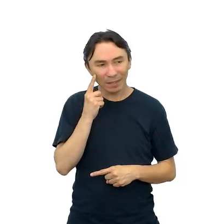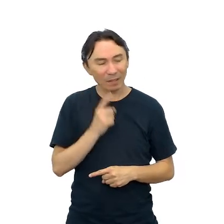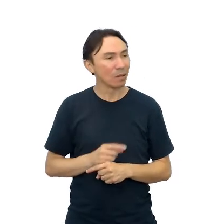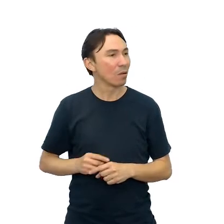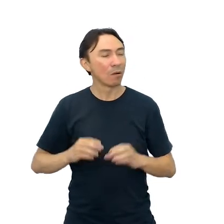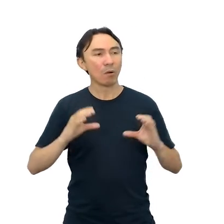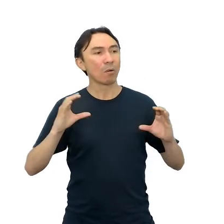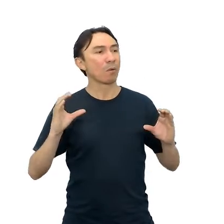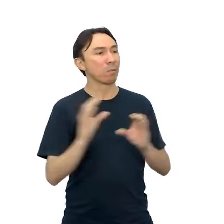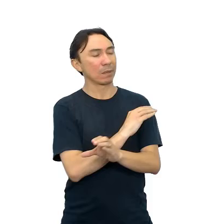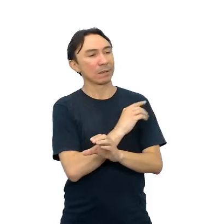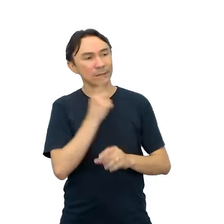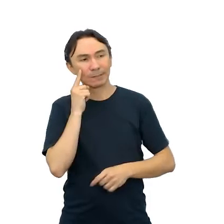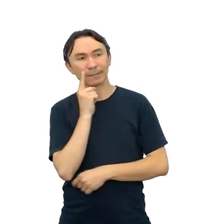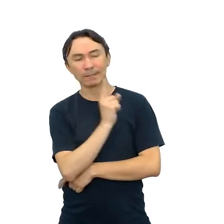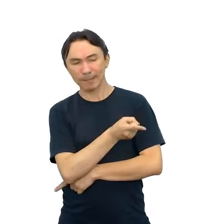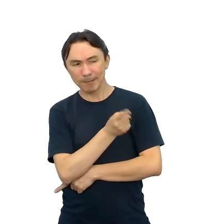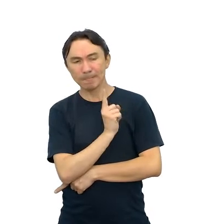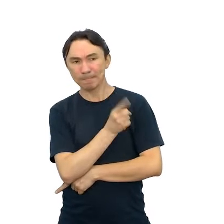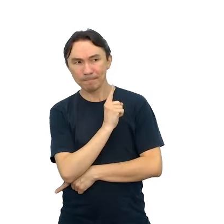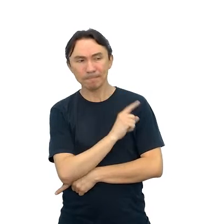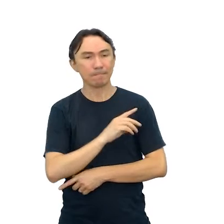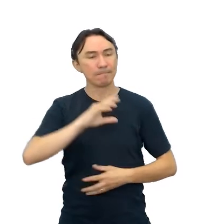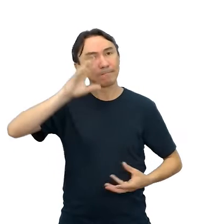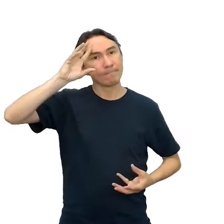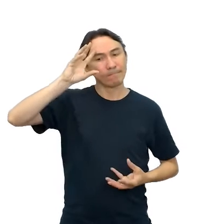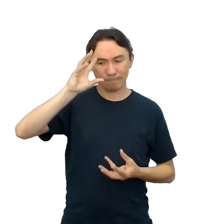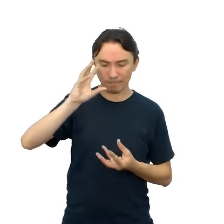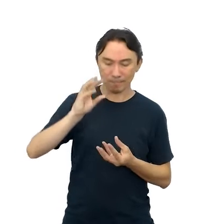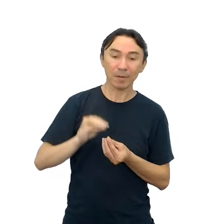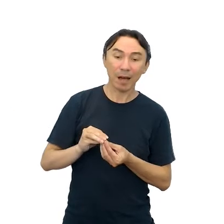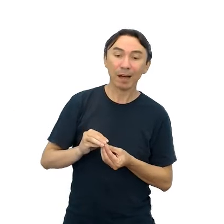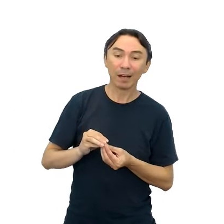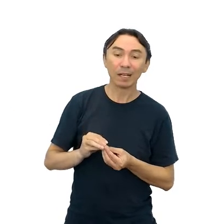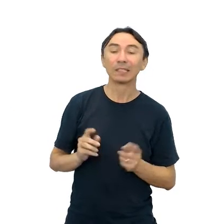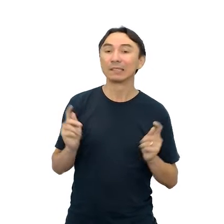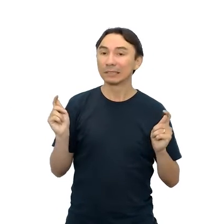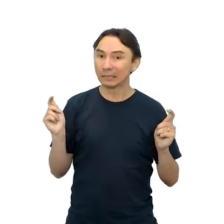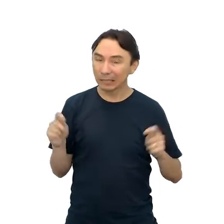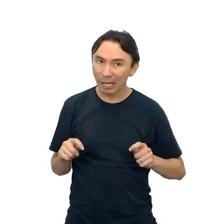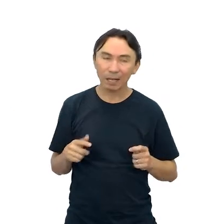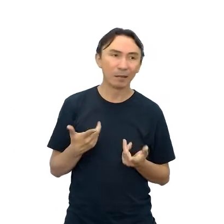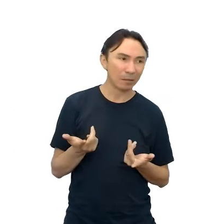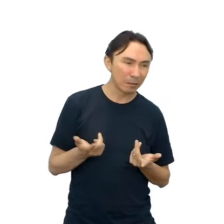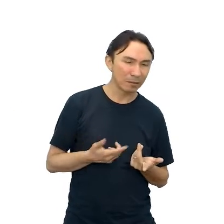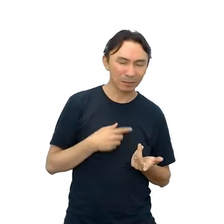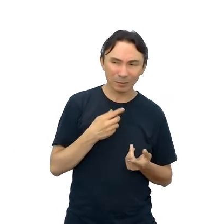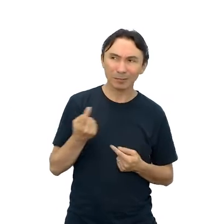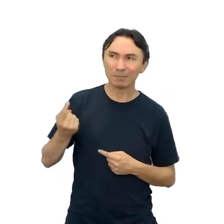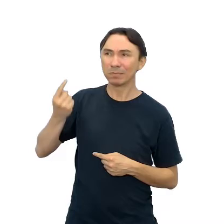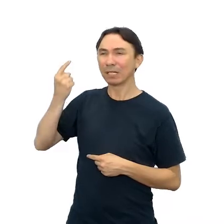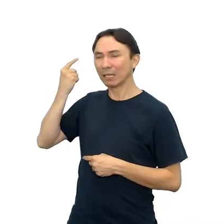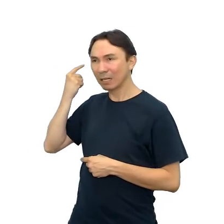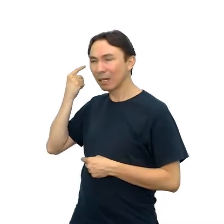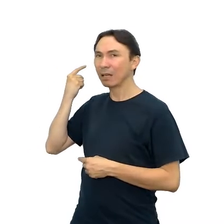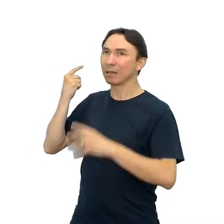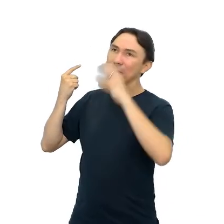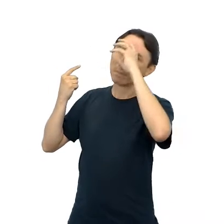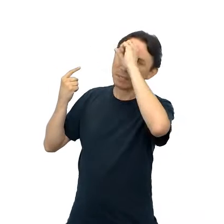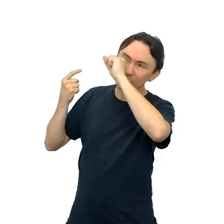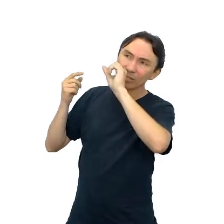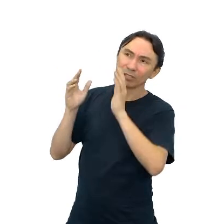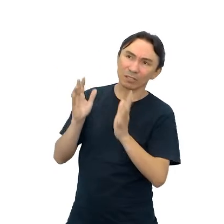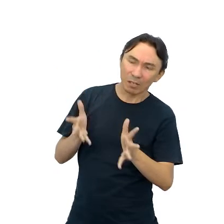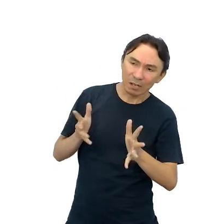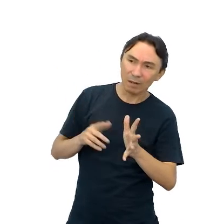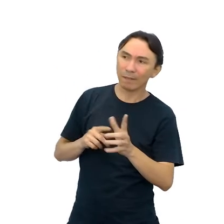conseguimos elencar e conseguimos resgatar conteúdos e conceitos